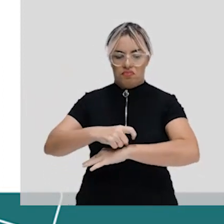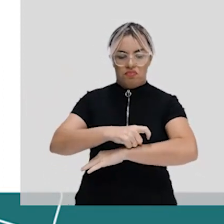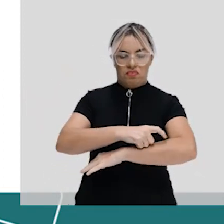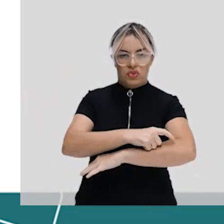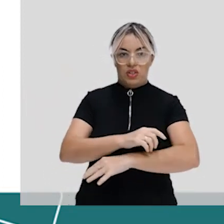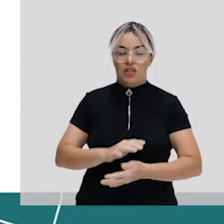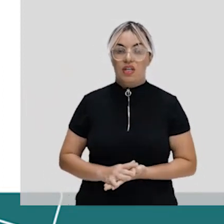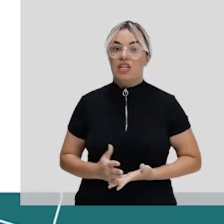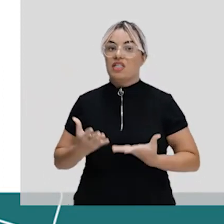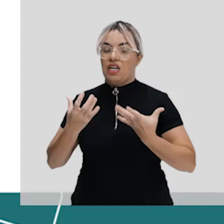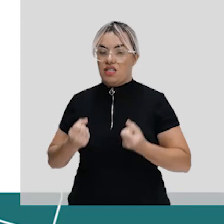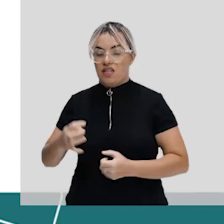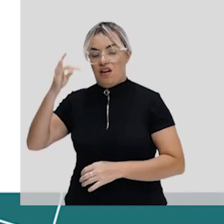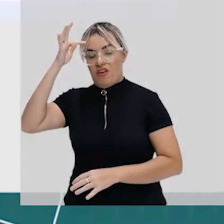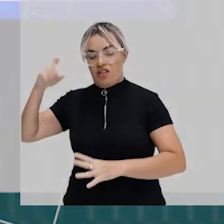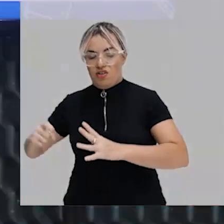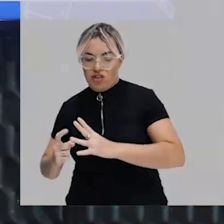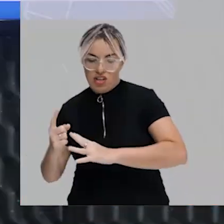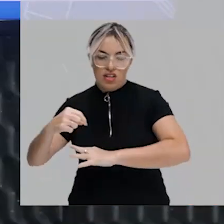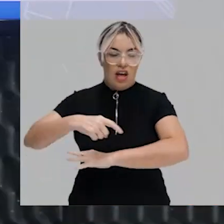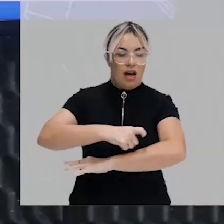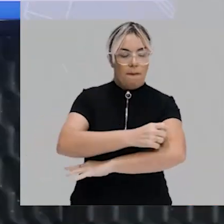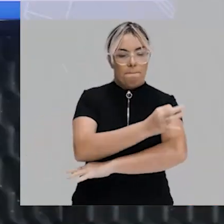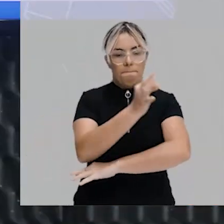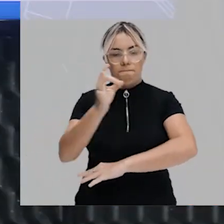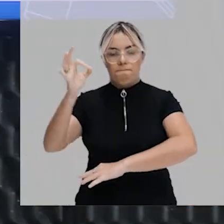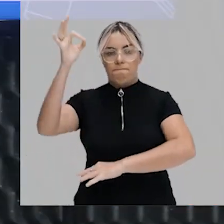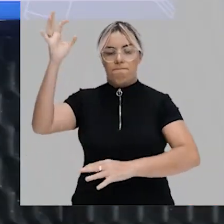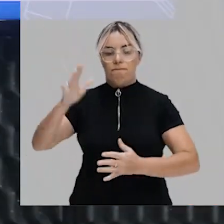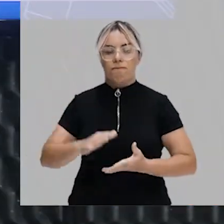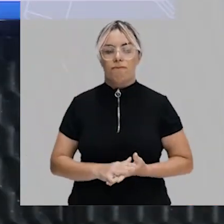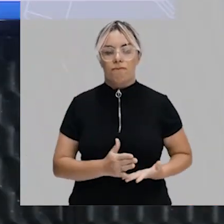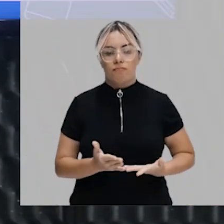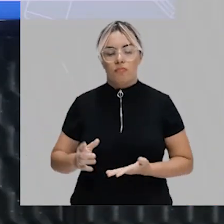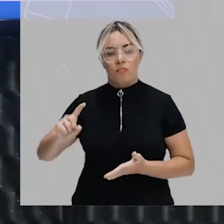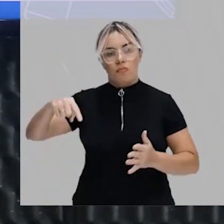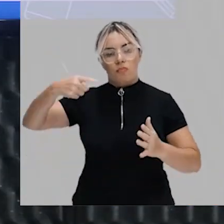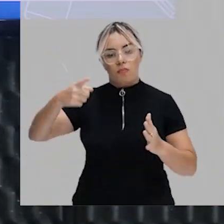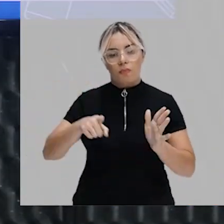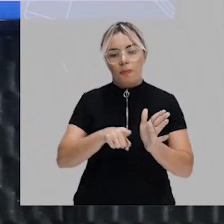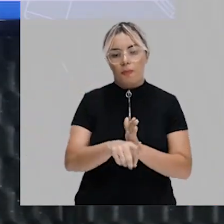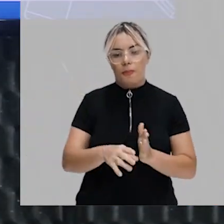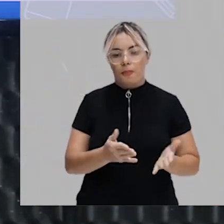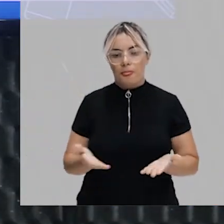a biogênese, tá bom? Vamos para a próxima questão,